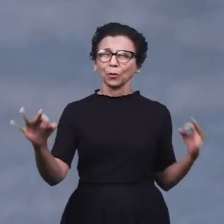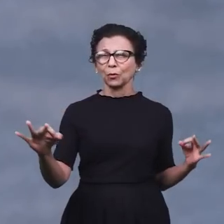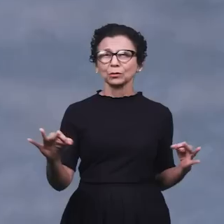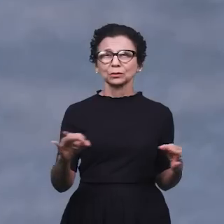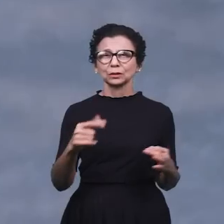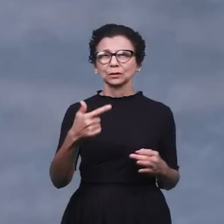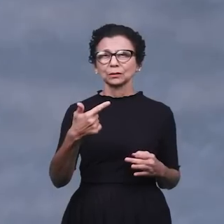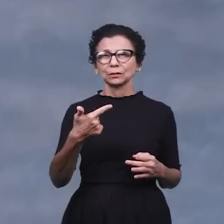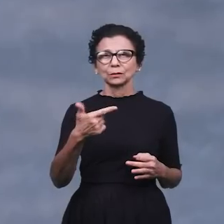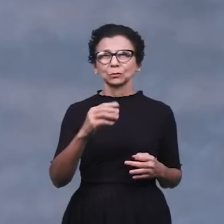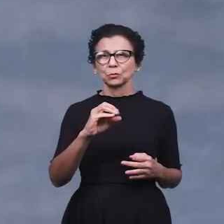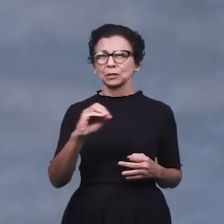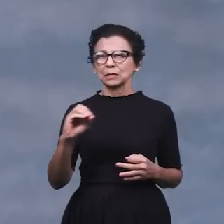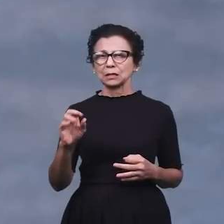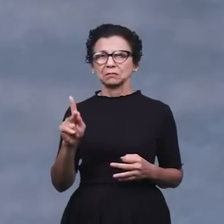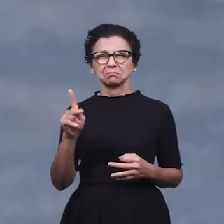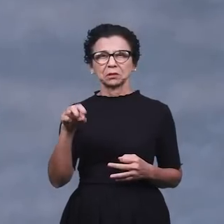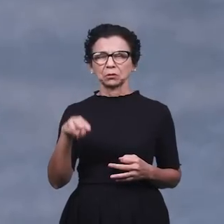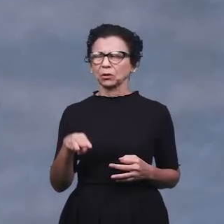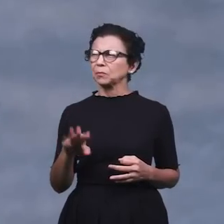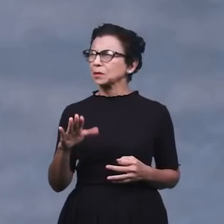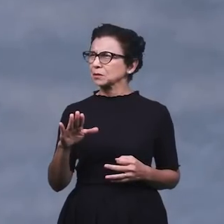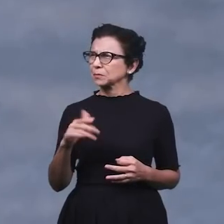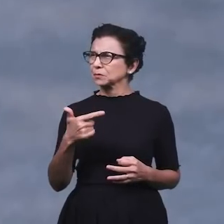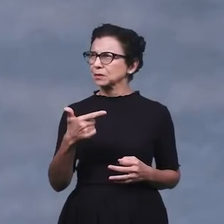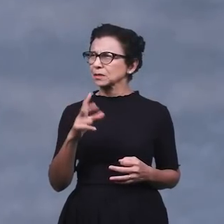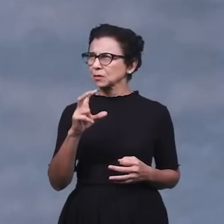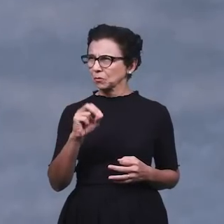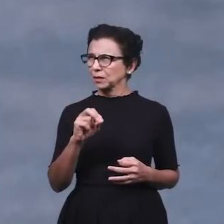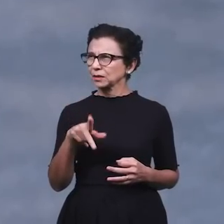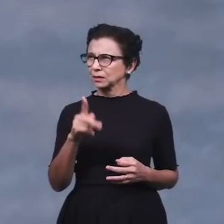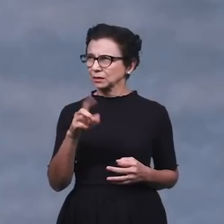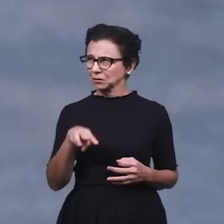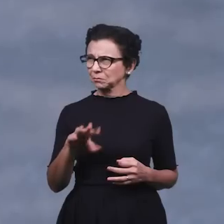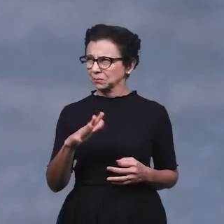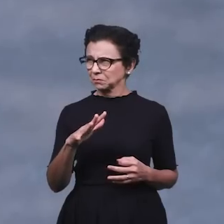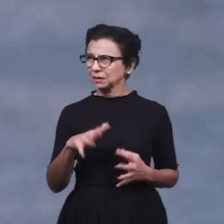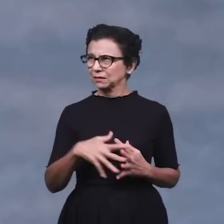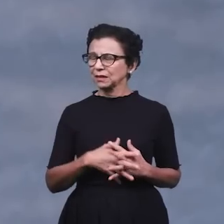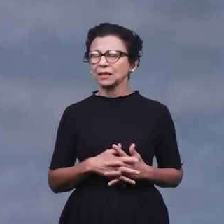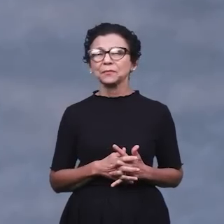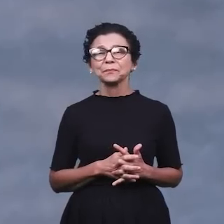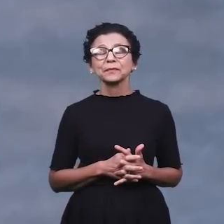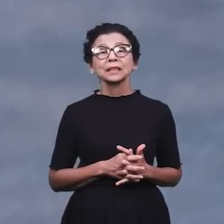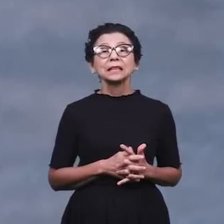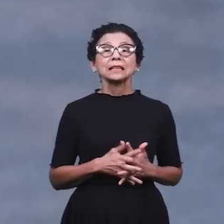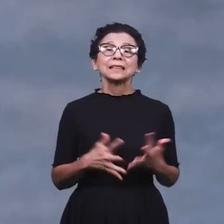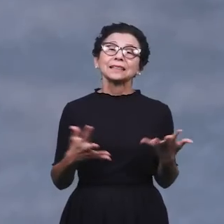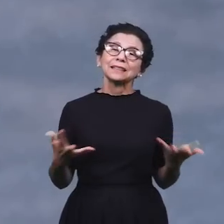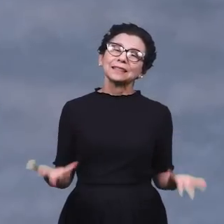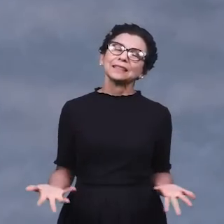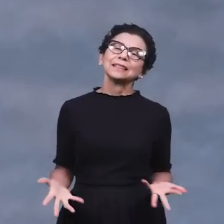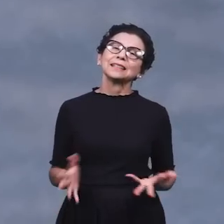distância aí superior a 200 quilômetros, né, 250 quilômetros de distância aproximadamente, daqui lá, e que vieram